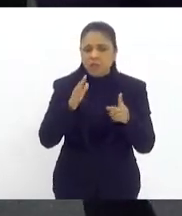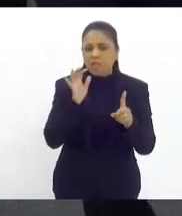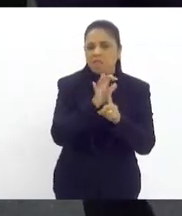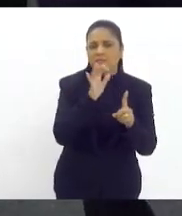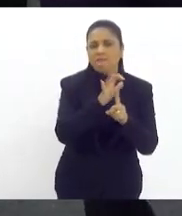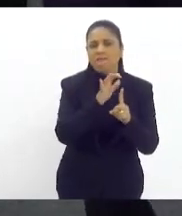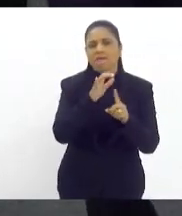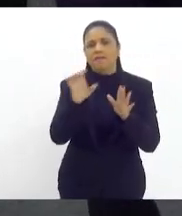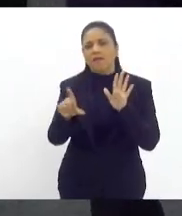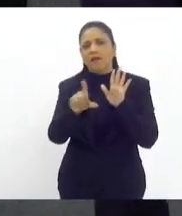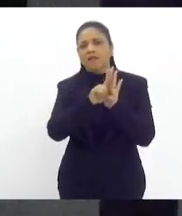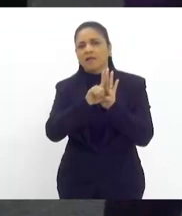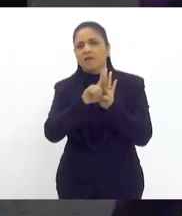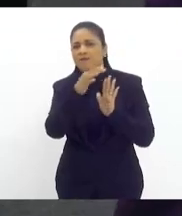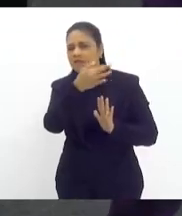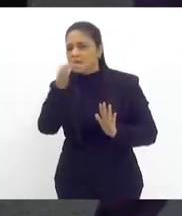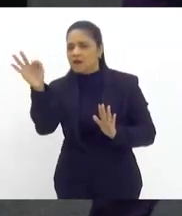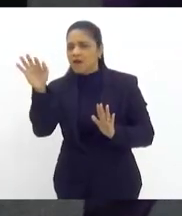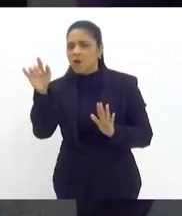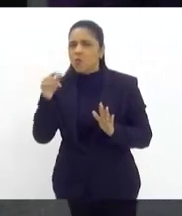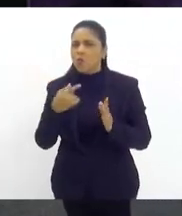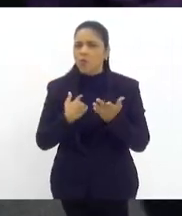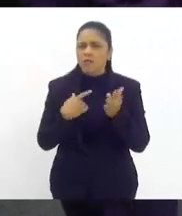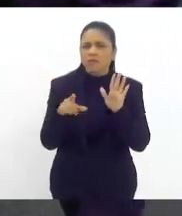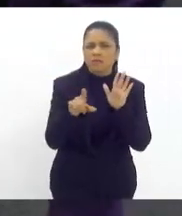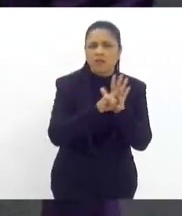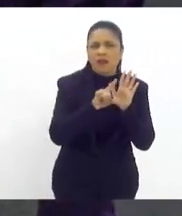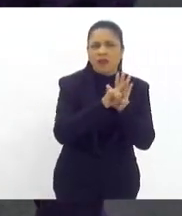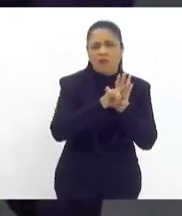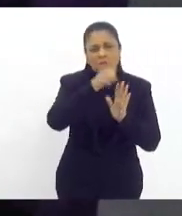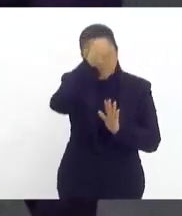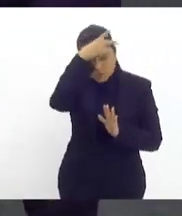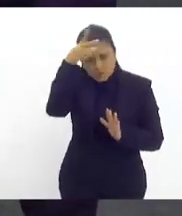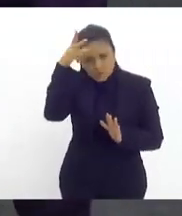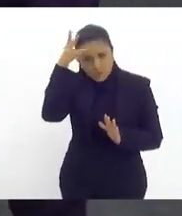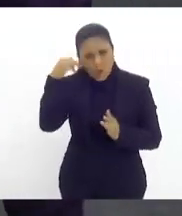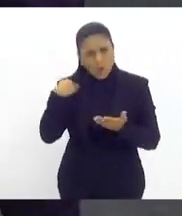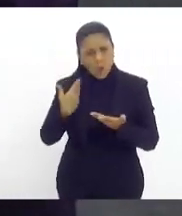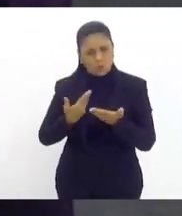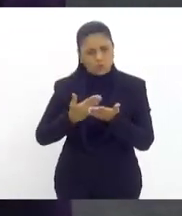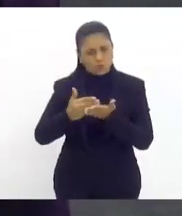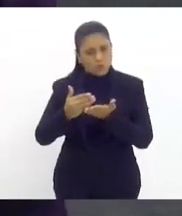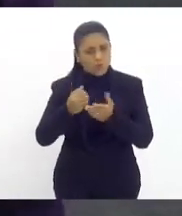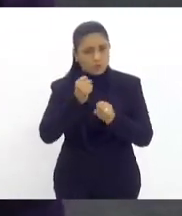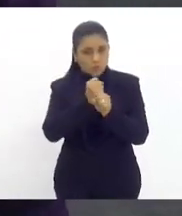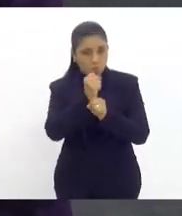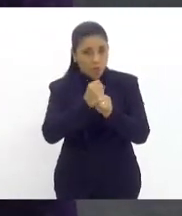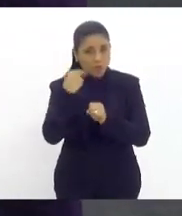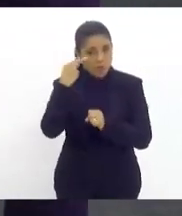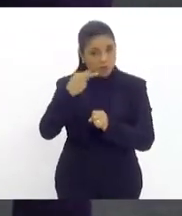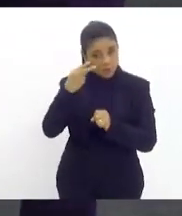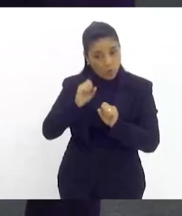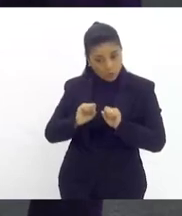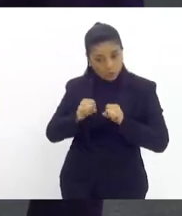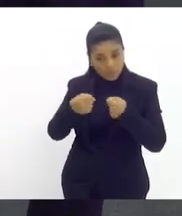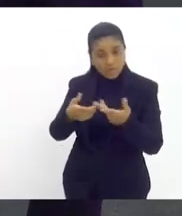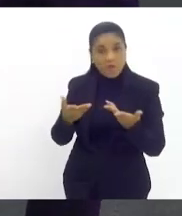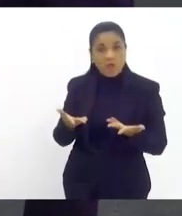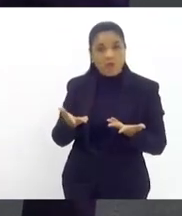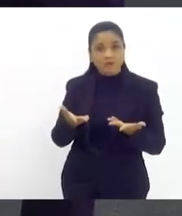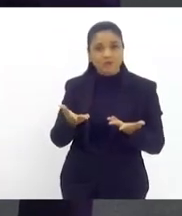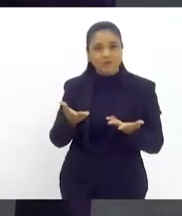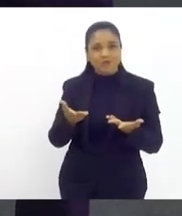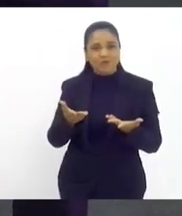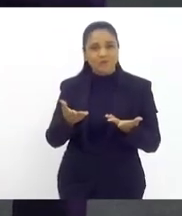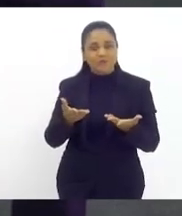autonomia dos municípios. E eu sou municipalista até início do ano eu era vereador. Então, defendo muito que a gente possa respeitar